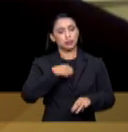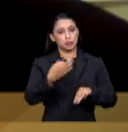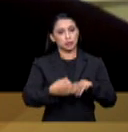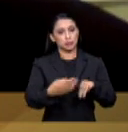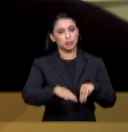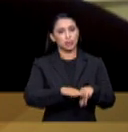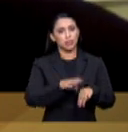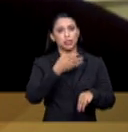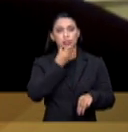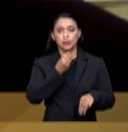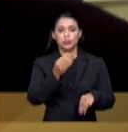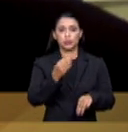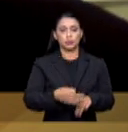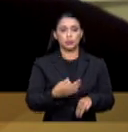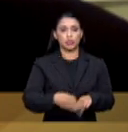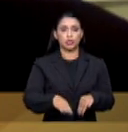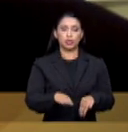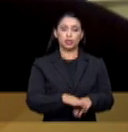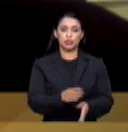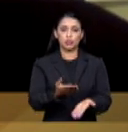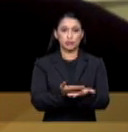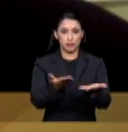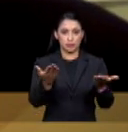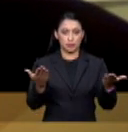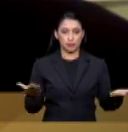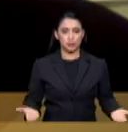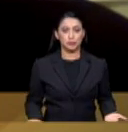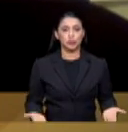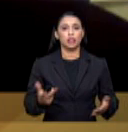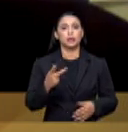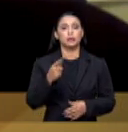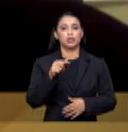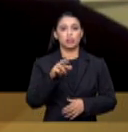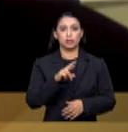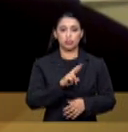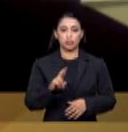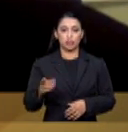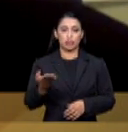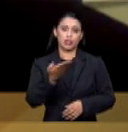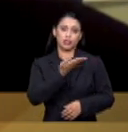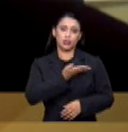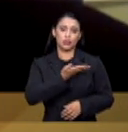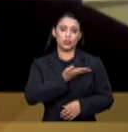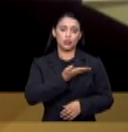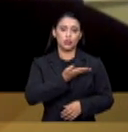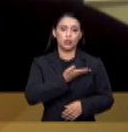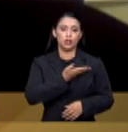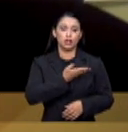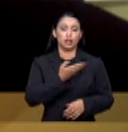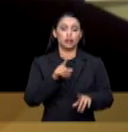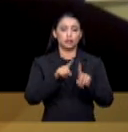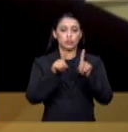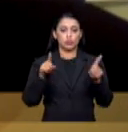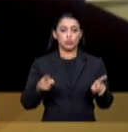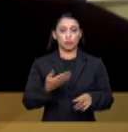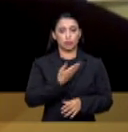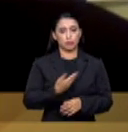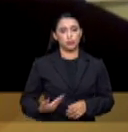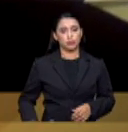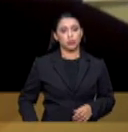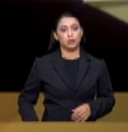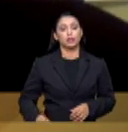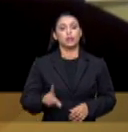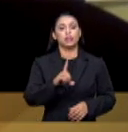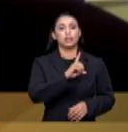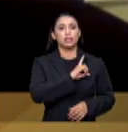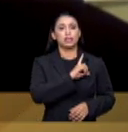Weber, ministra vice-presidente, senhores ministros, Procurador-Geral da República, meu colega advogado público, defensor do